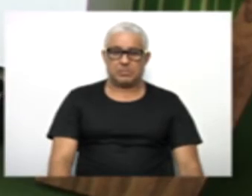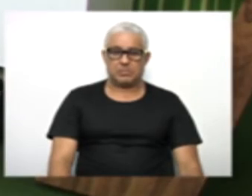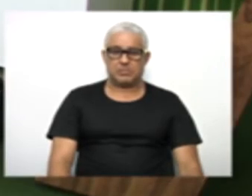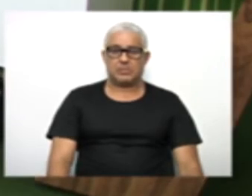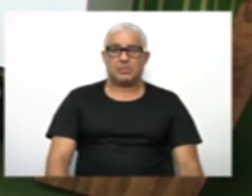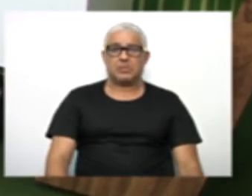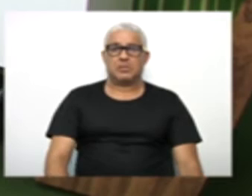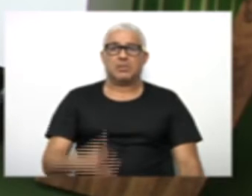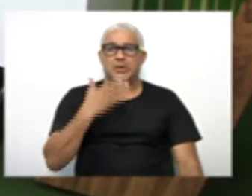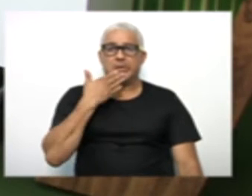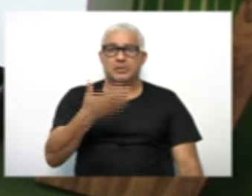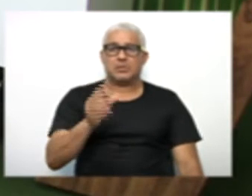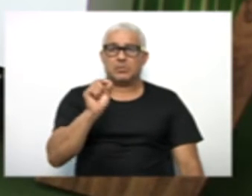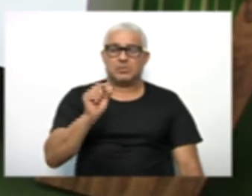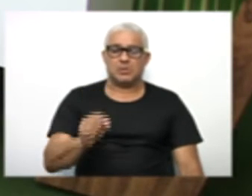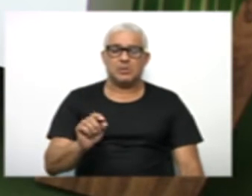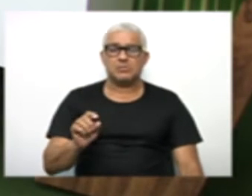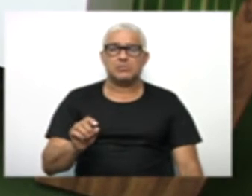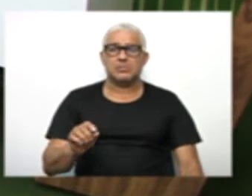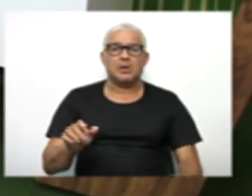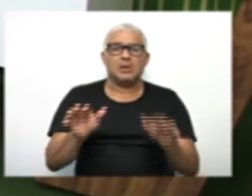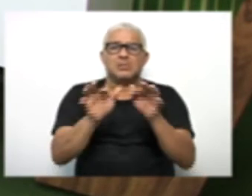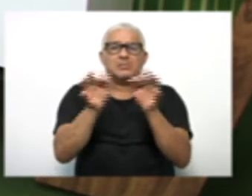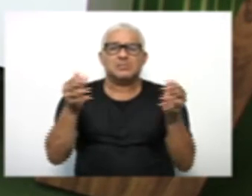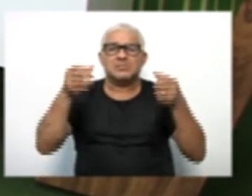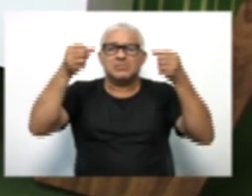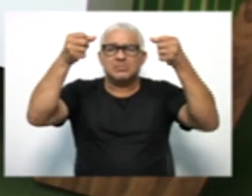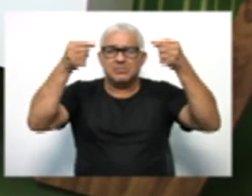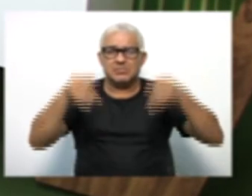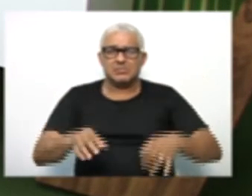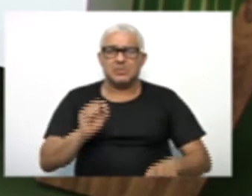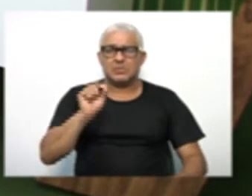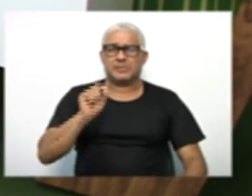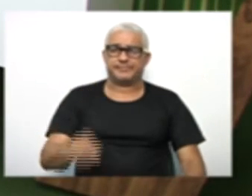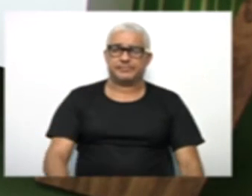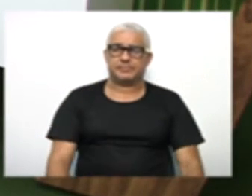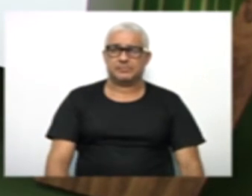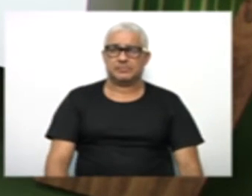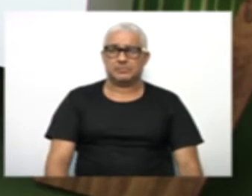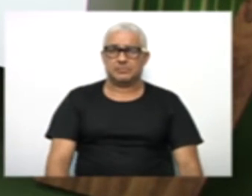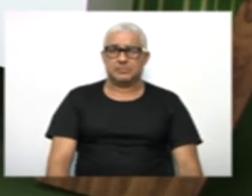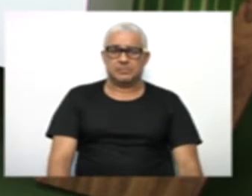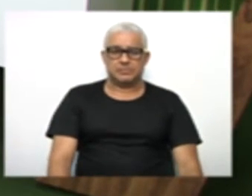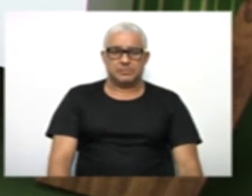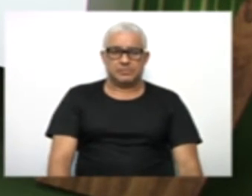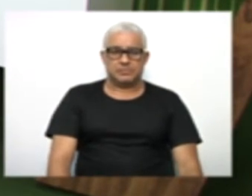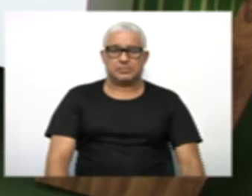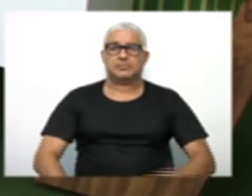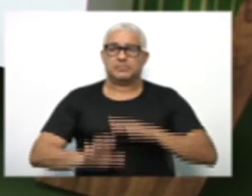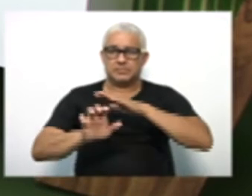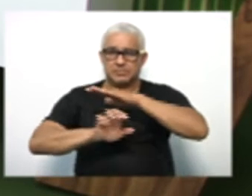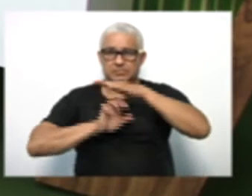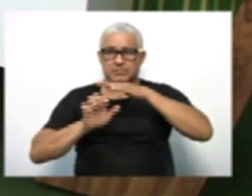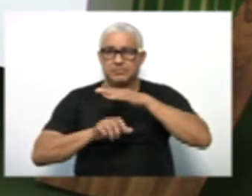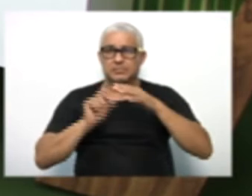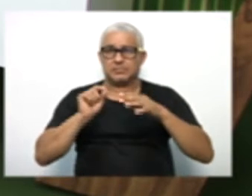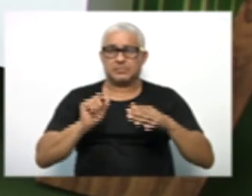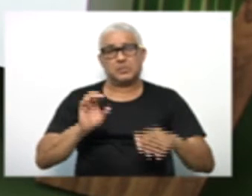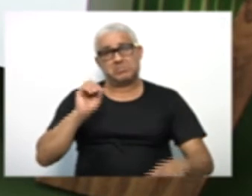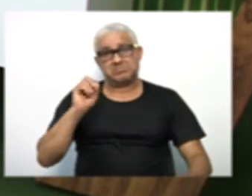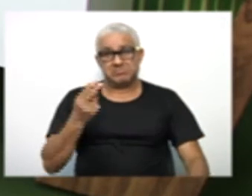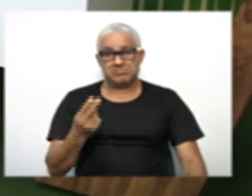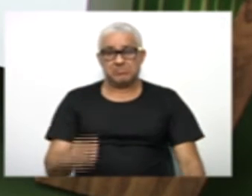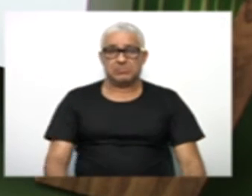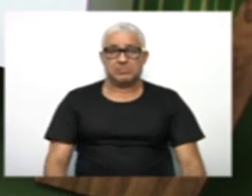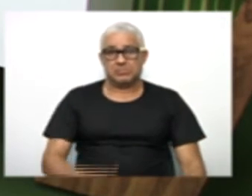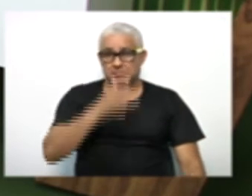só para dar uma nuance sobre essa previdência privada. O que é que tem a ver, né, com as empresas, o que é que, ou para